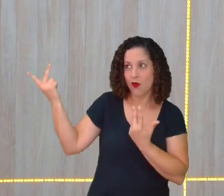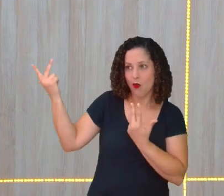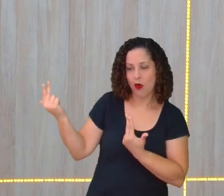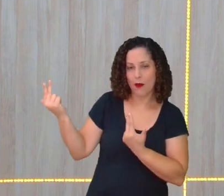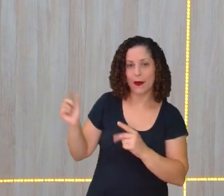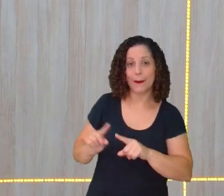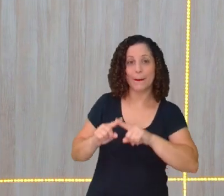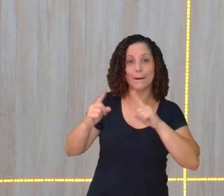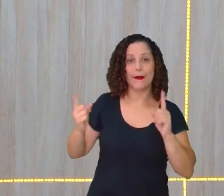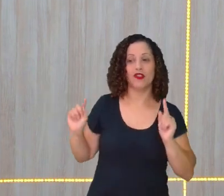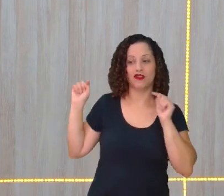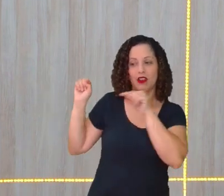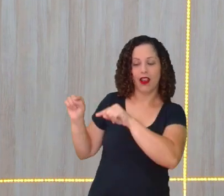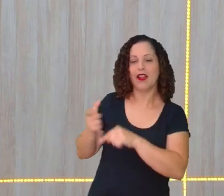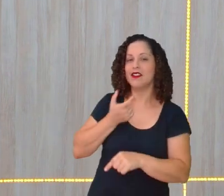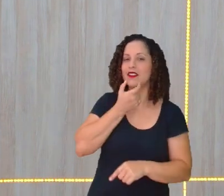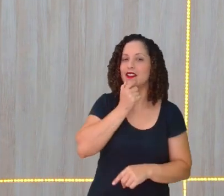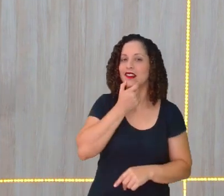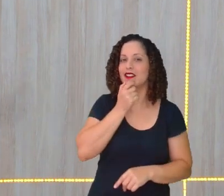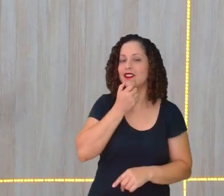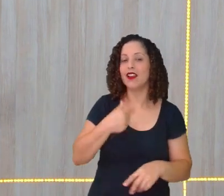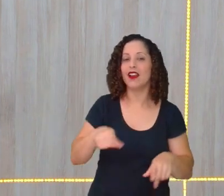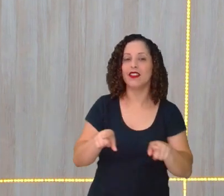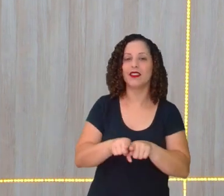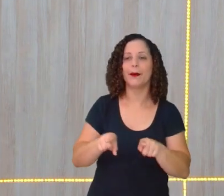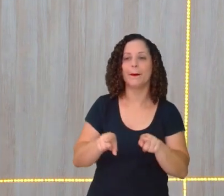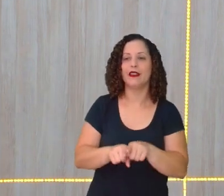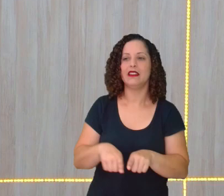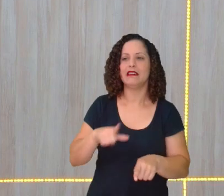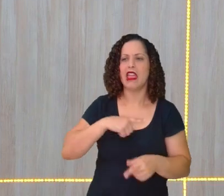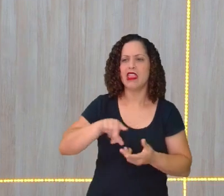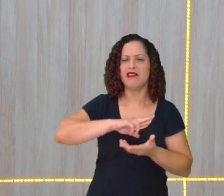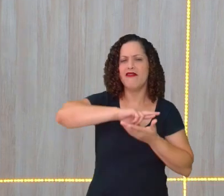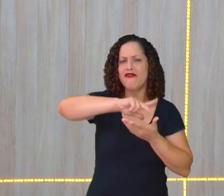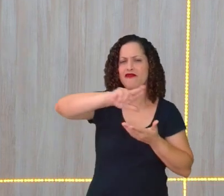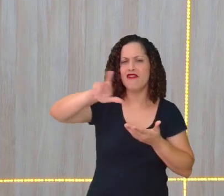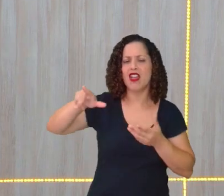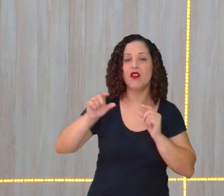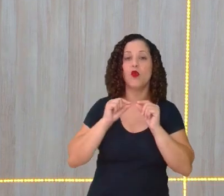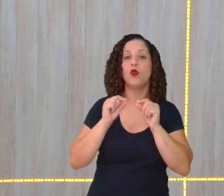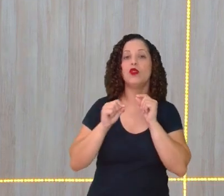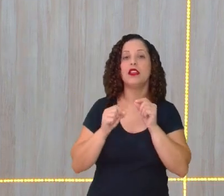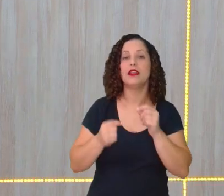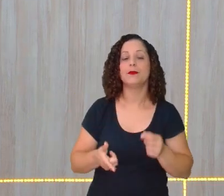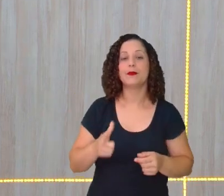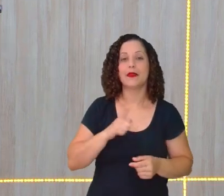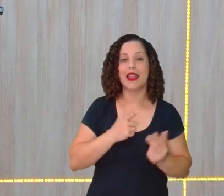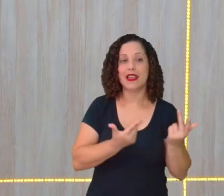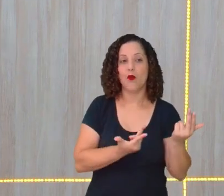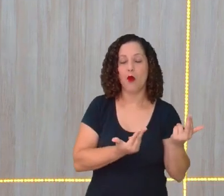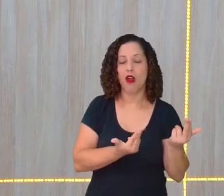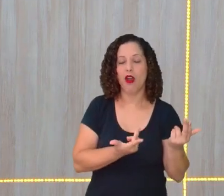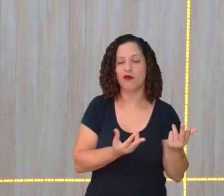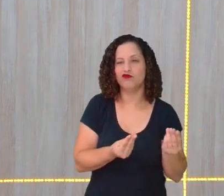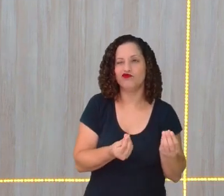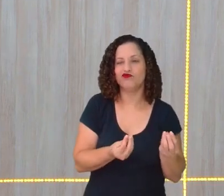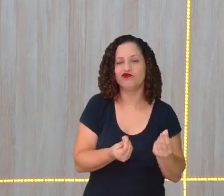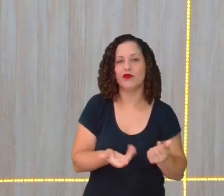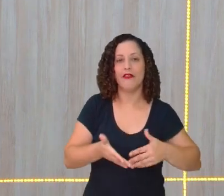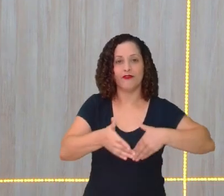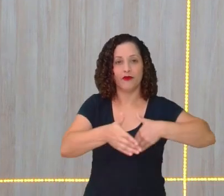lá na Inglaterra também desenvolveu o rugby, né? Que é exatamente o futebol americano que a gente fala, Sim.